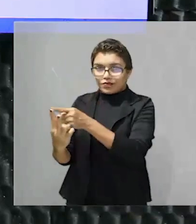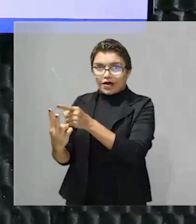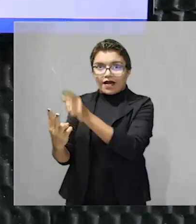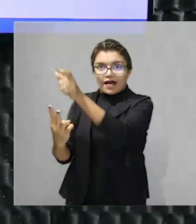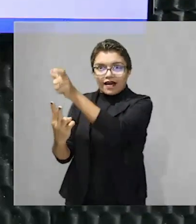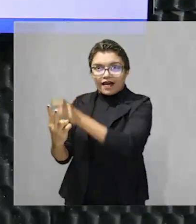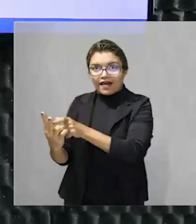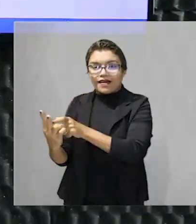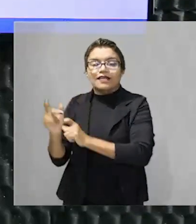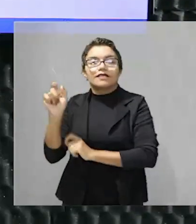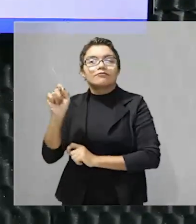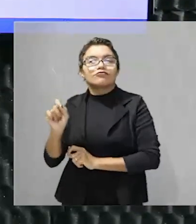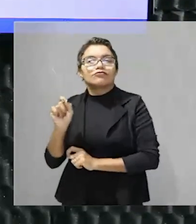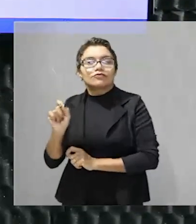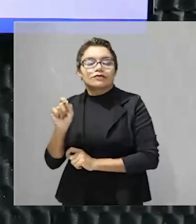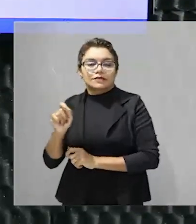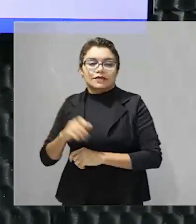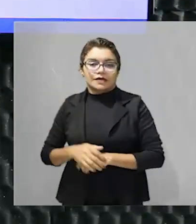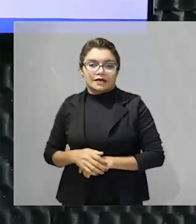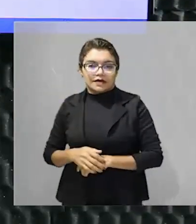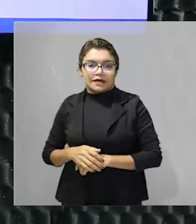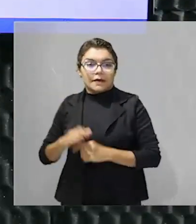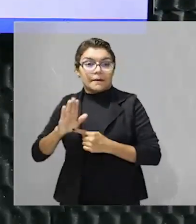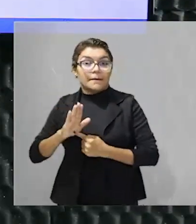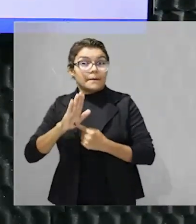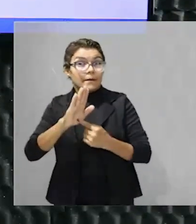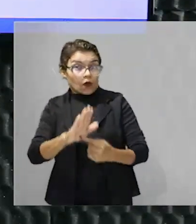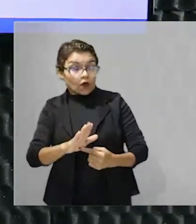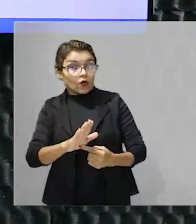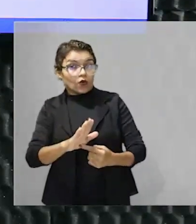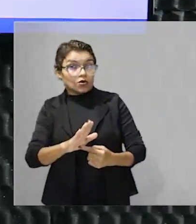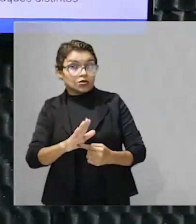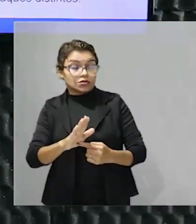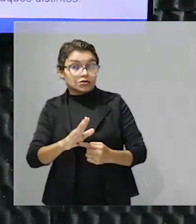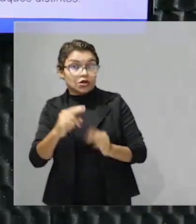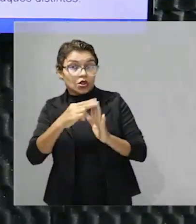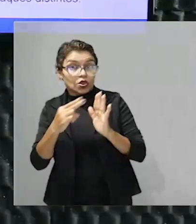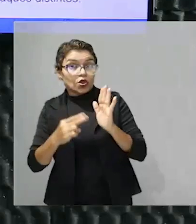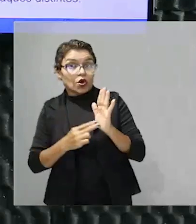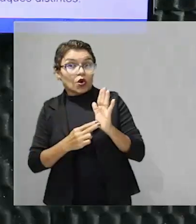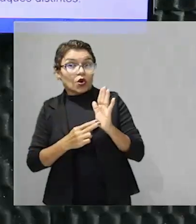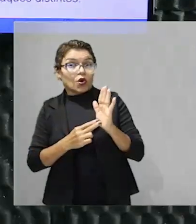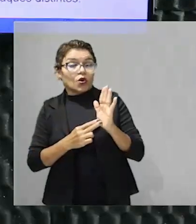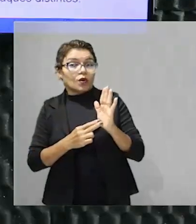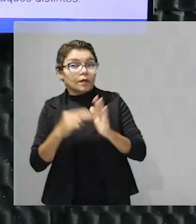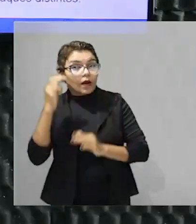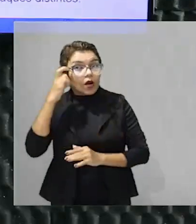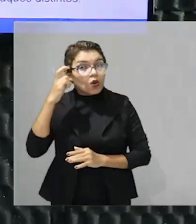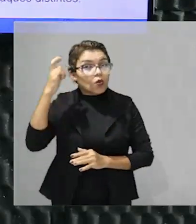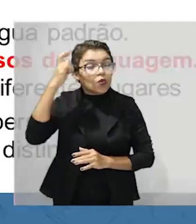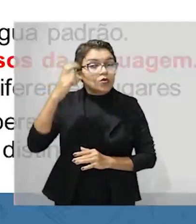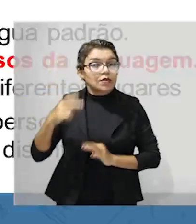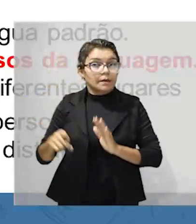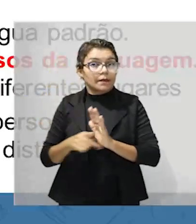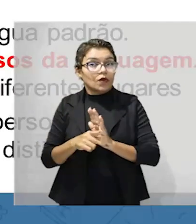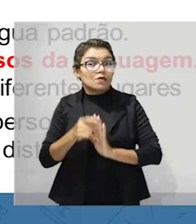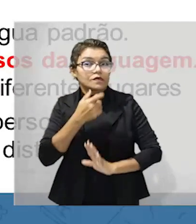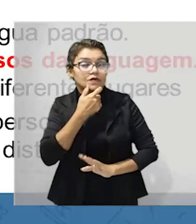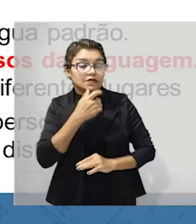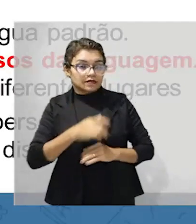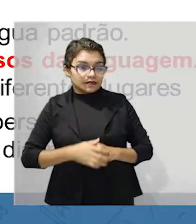nativo algumas características do padrão da norma culta em inglês. Então, o que a gente observa de evidência nesse